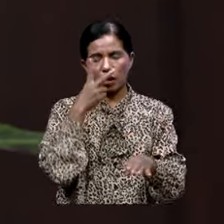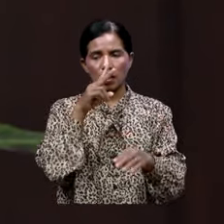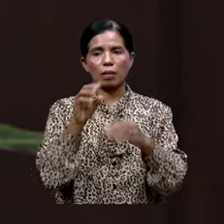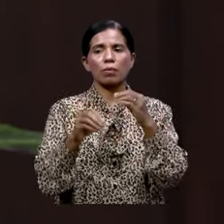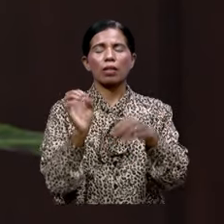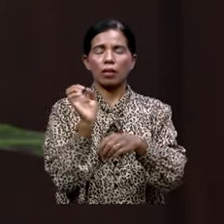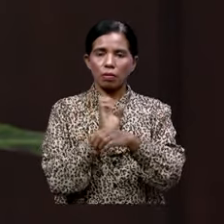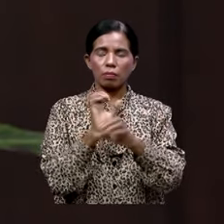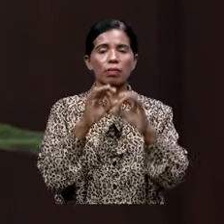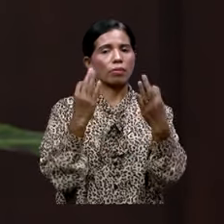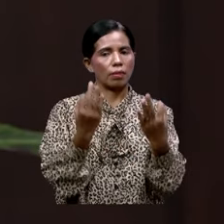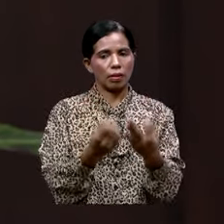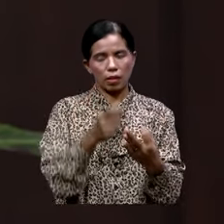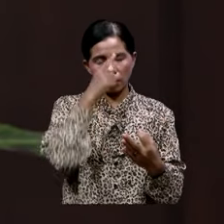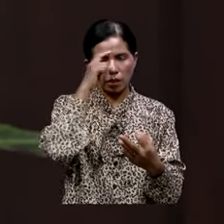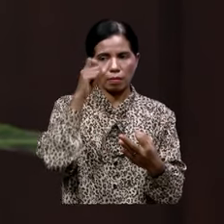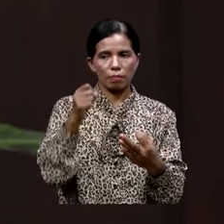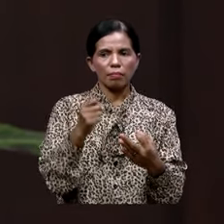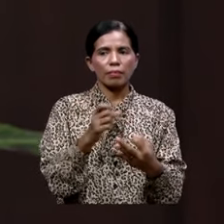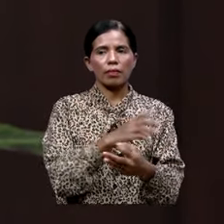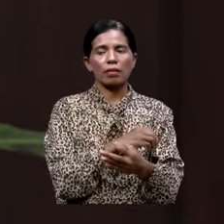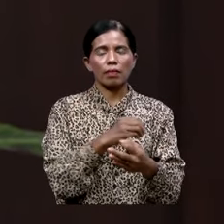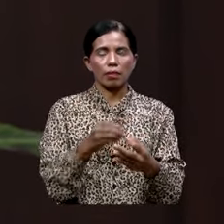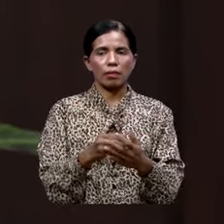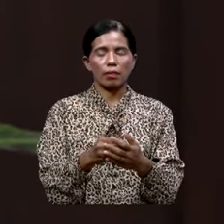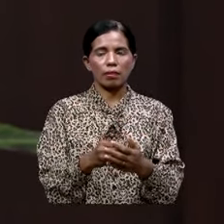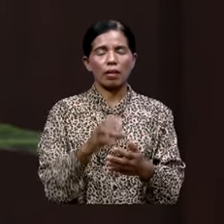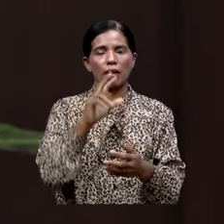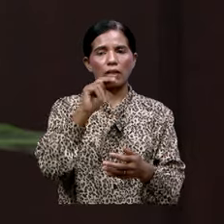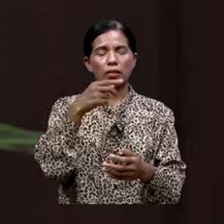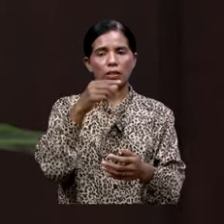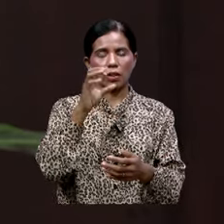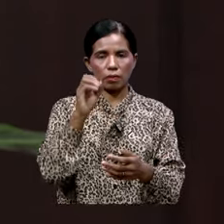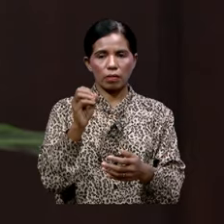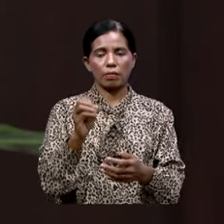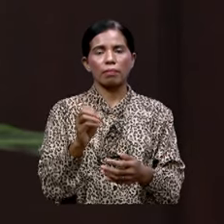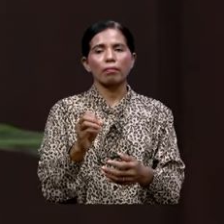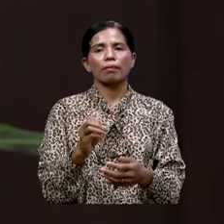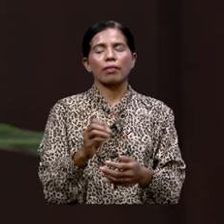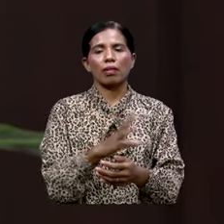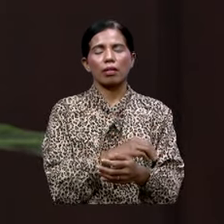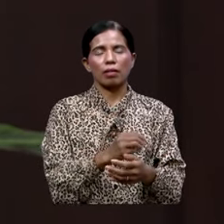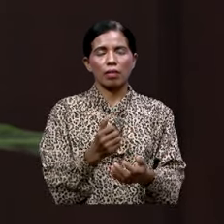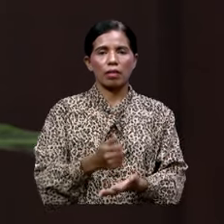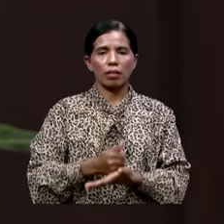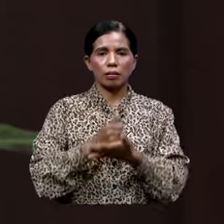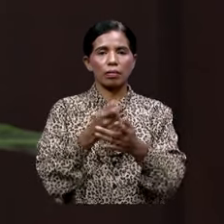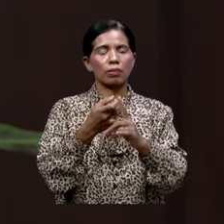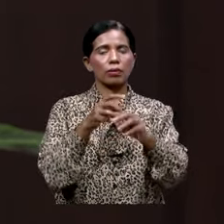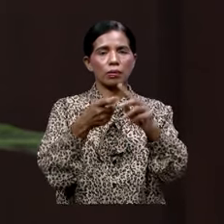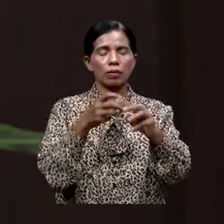familia. Tambe dane maka papel nomos NGO nia nebe ma plurante abidane apoi a municipi